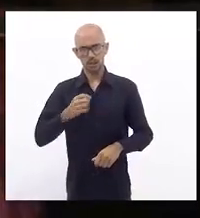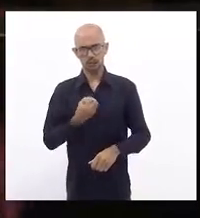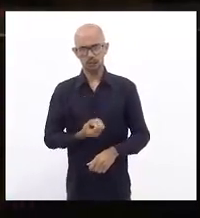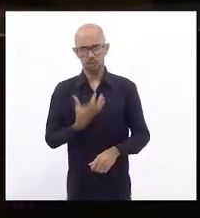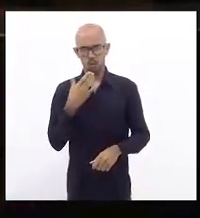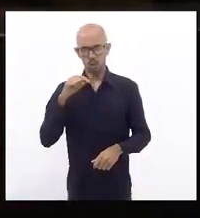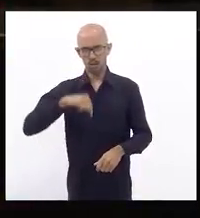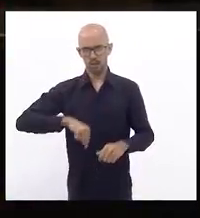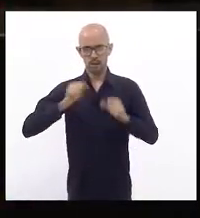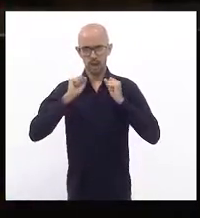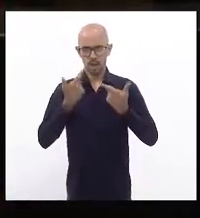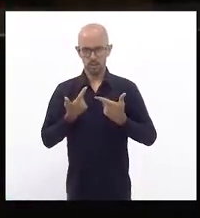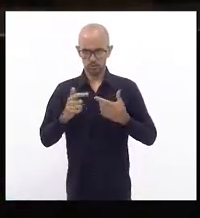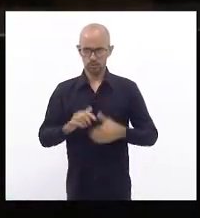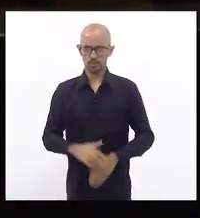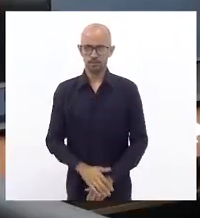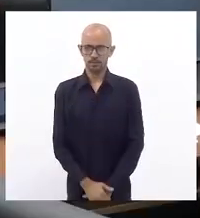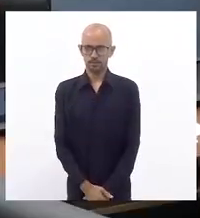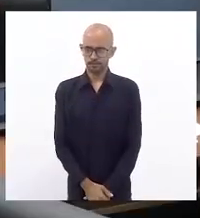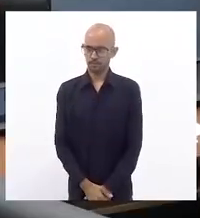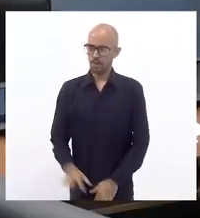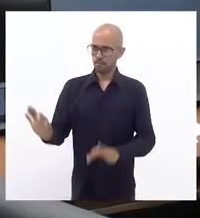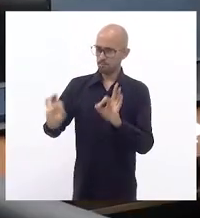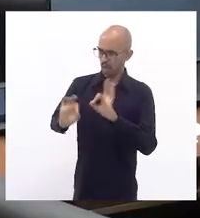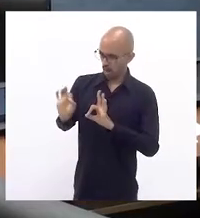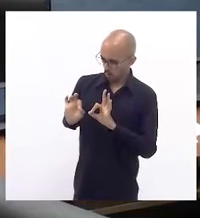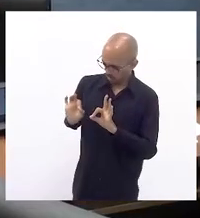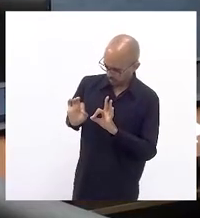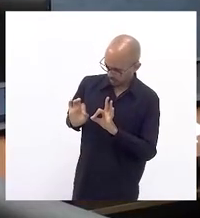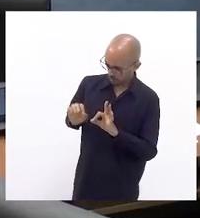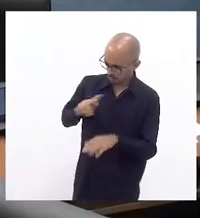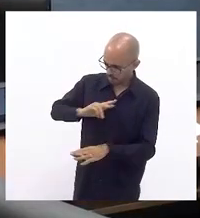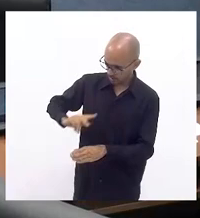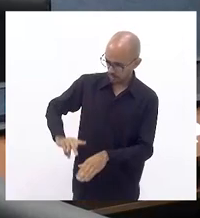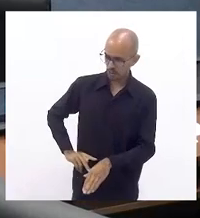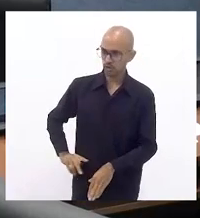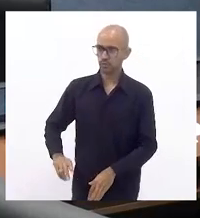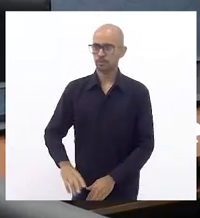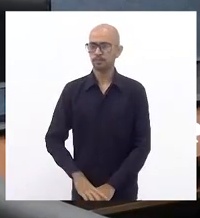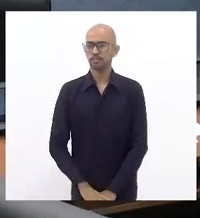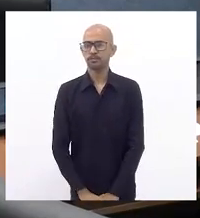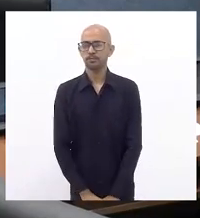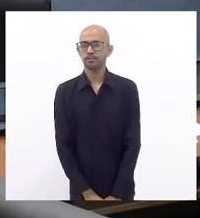presidente. Pela ordem, senhora presidenta.